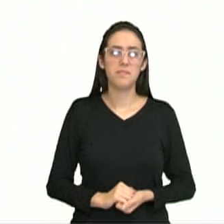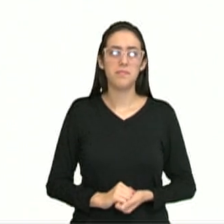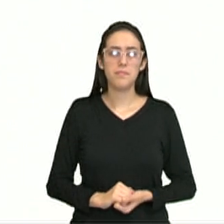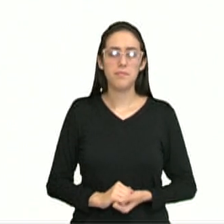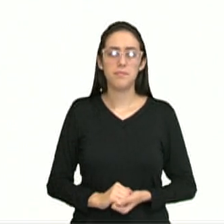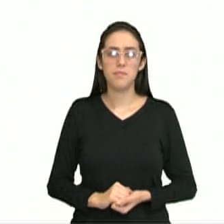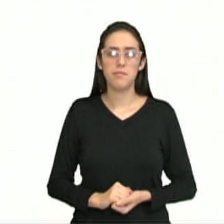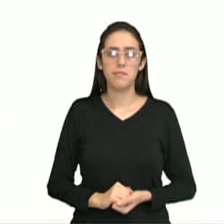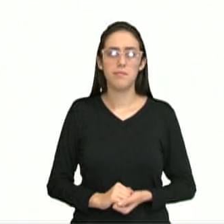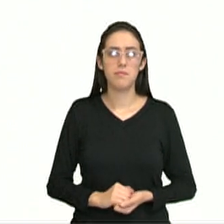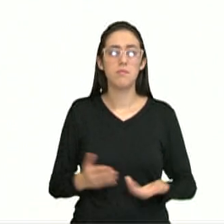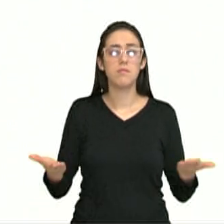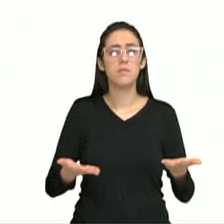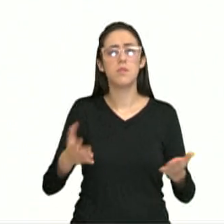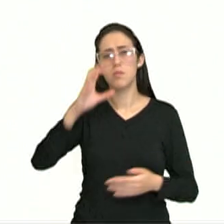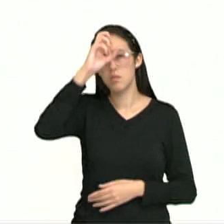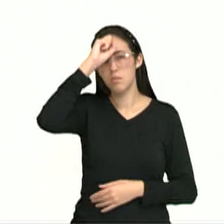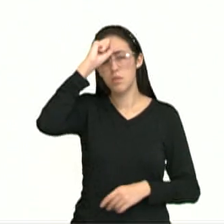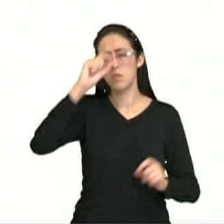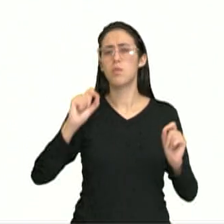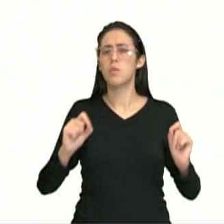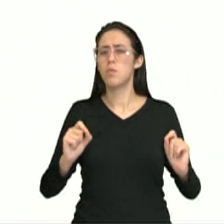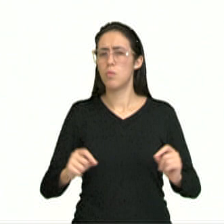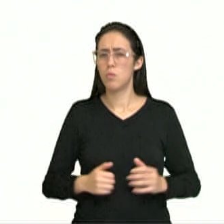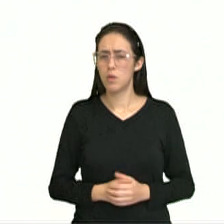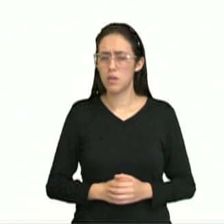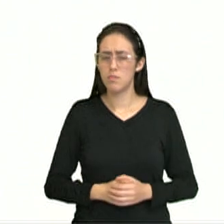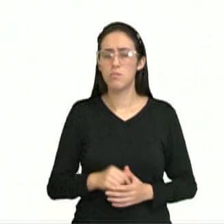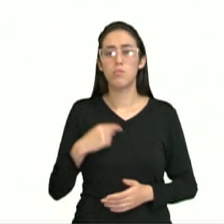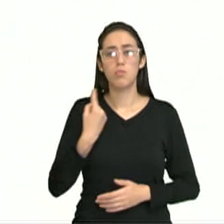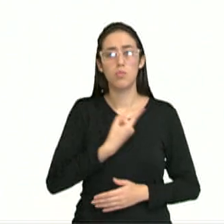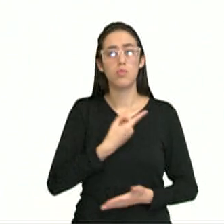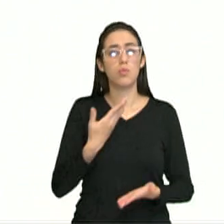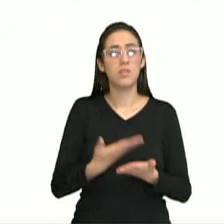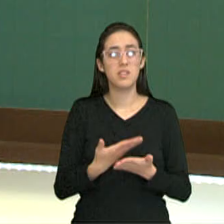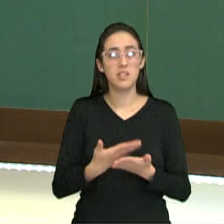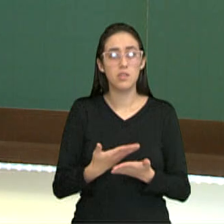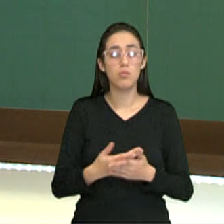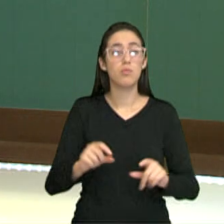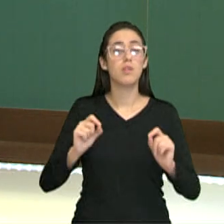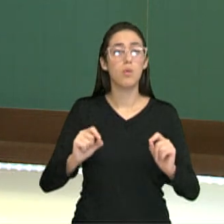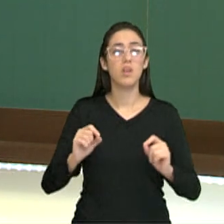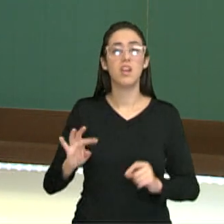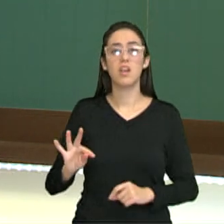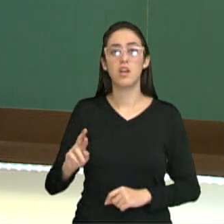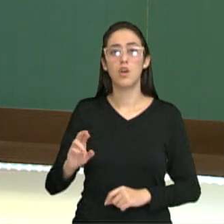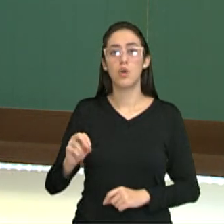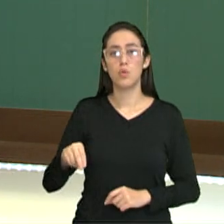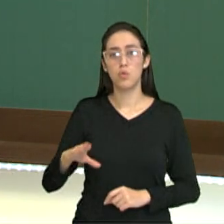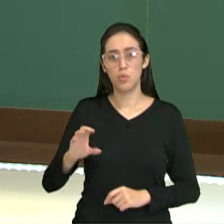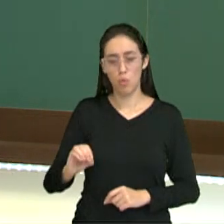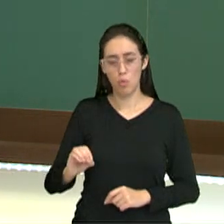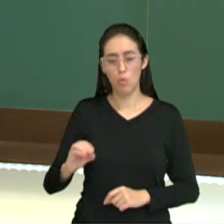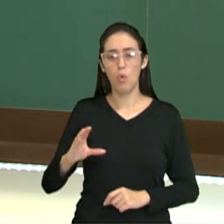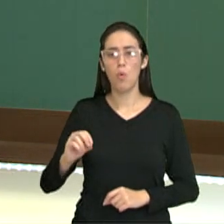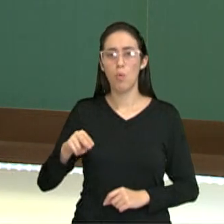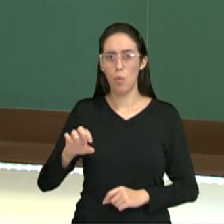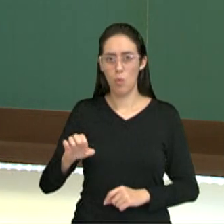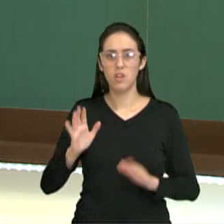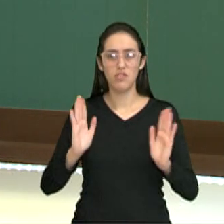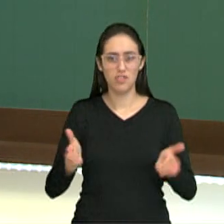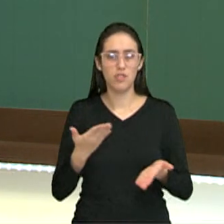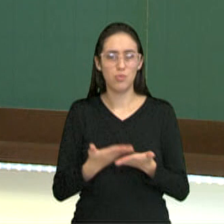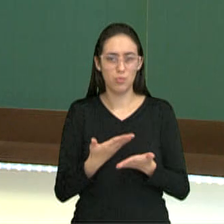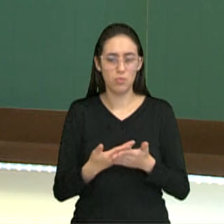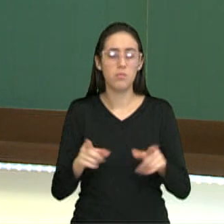vaso. Então, o que a gente viu hoje? A gente viu especificamente o que é um tronco de pirâmide, um tronco de cone,